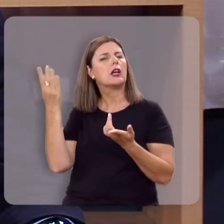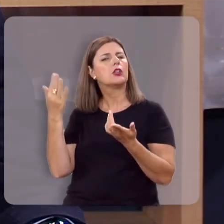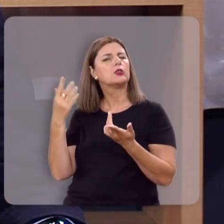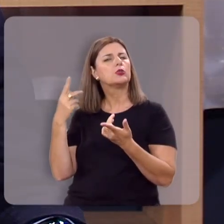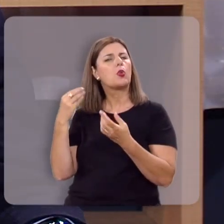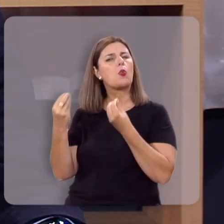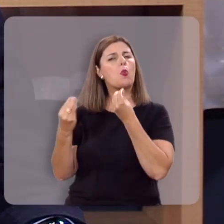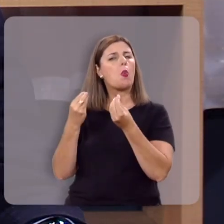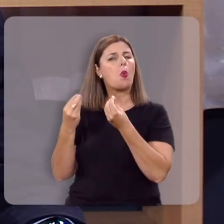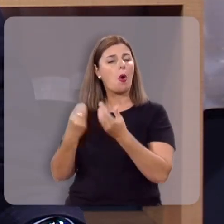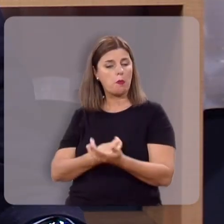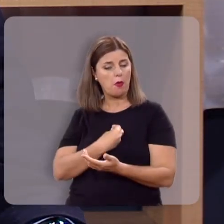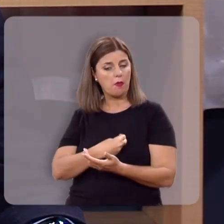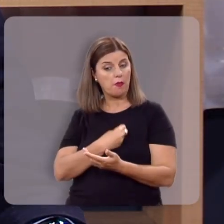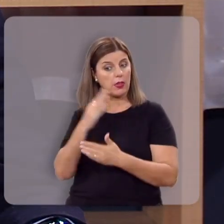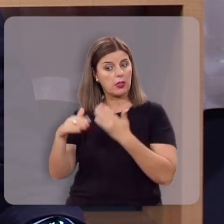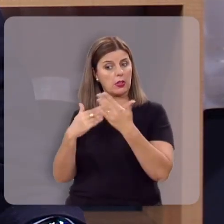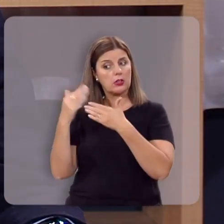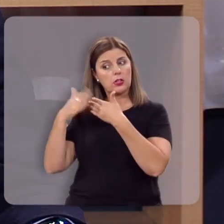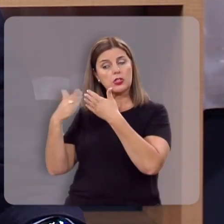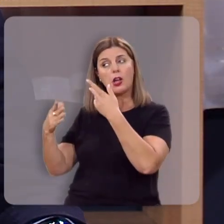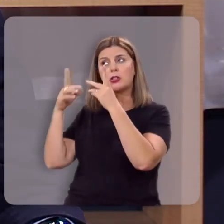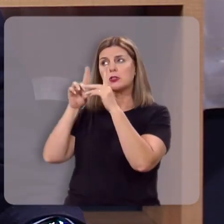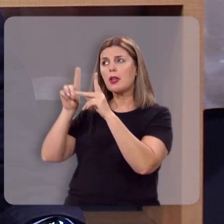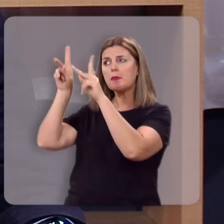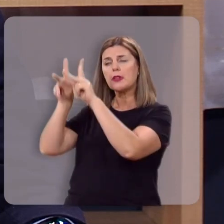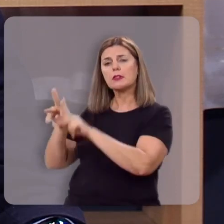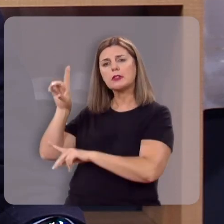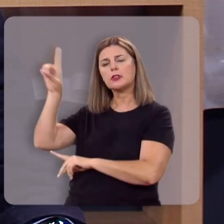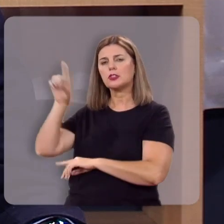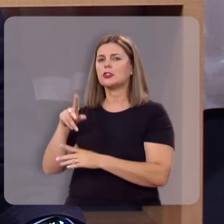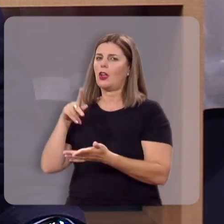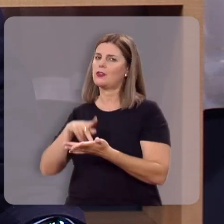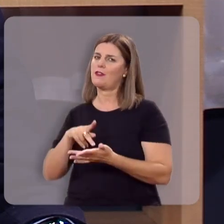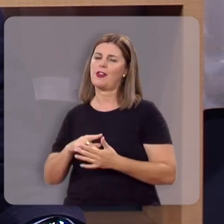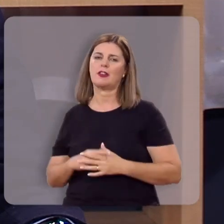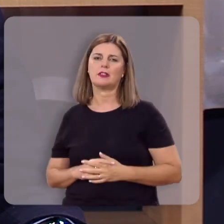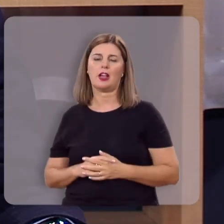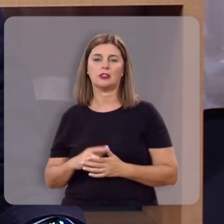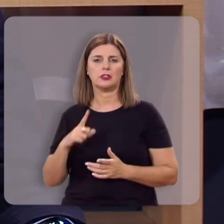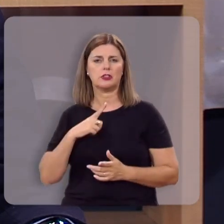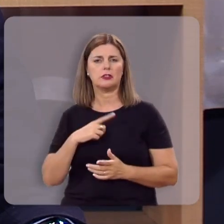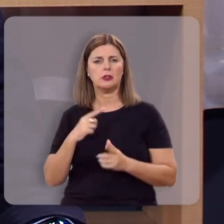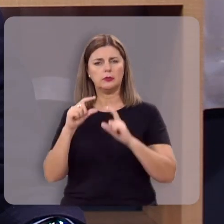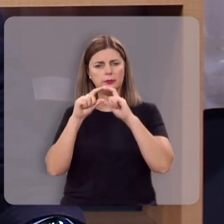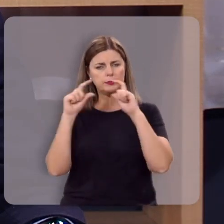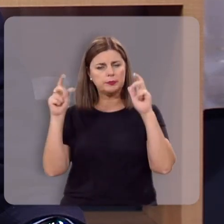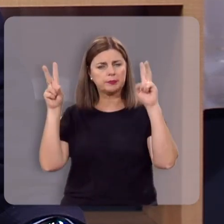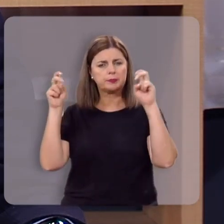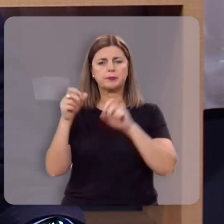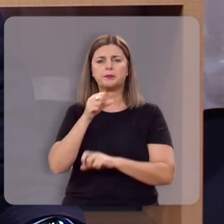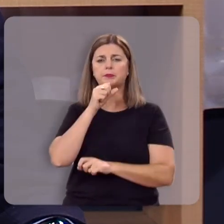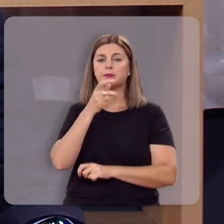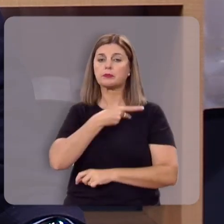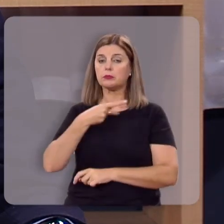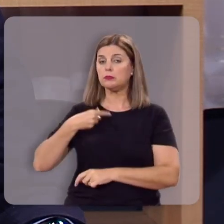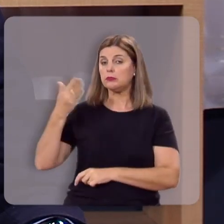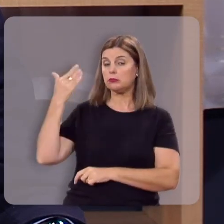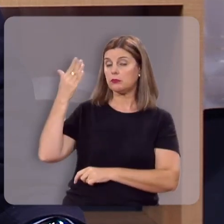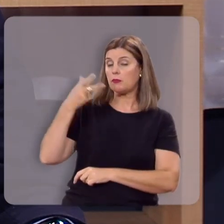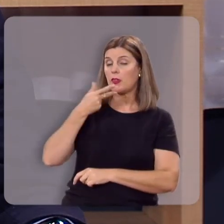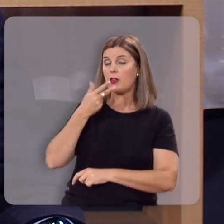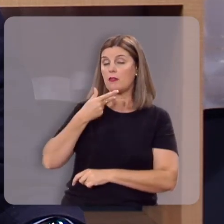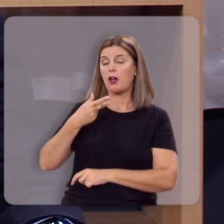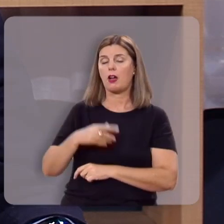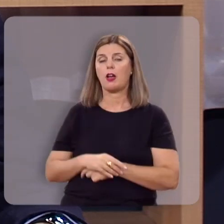reformada mostra que toda vida é uma vida diante da face de Deus. E há uma frase de pastores antigos, que eu gosto muito, que